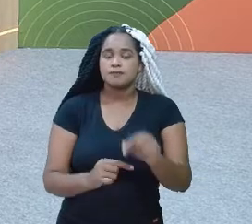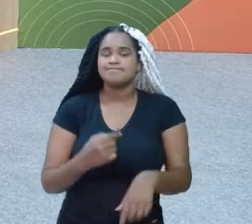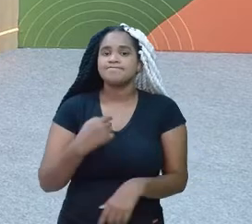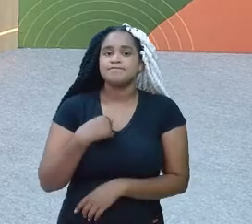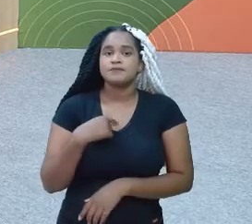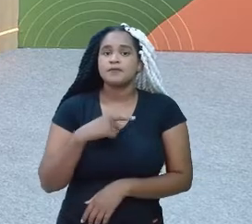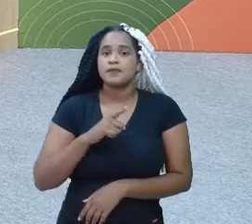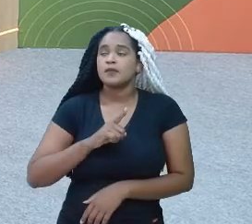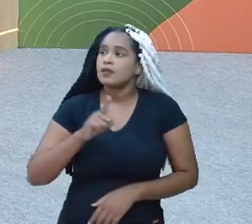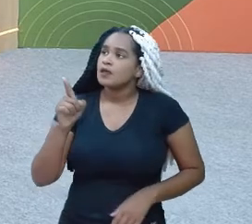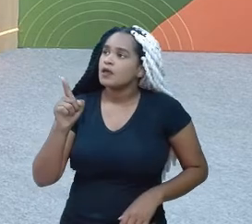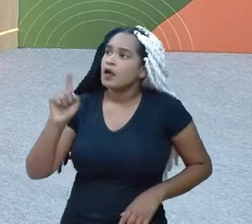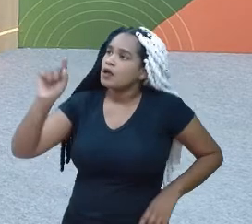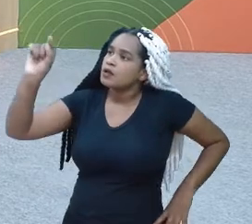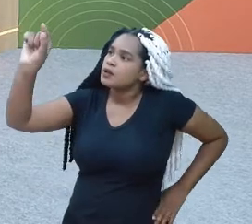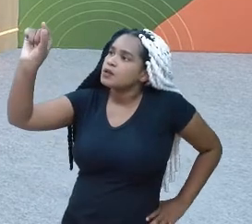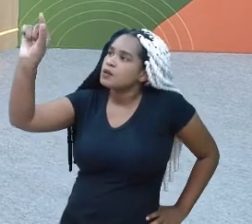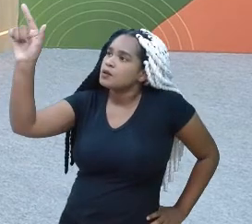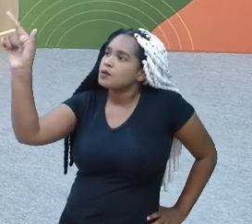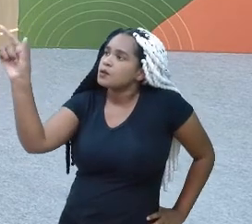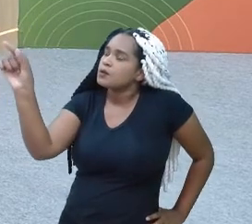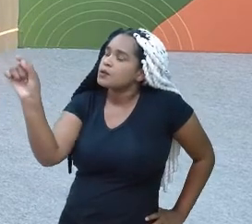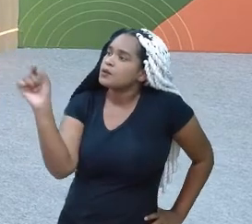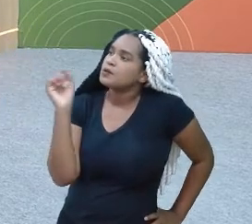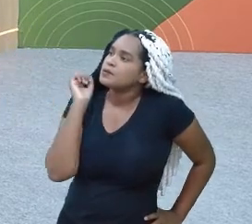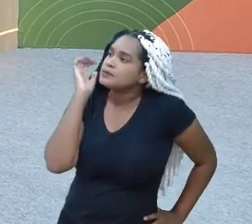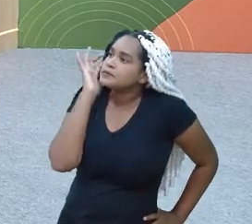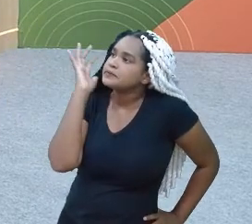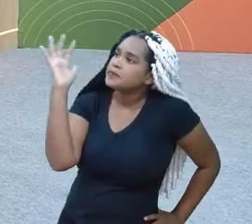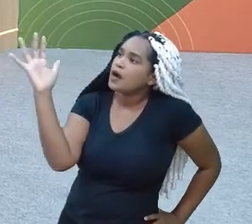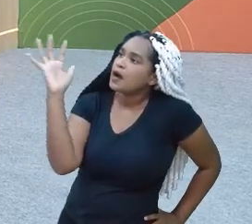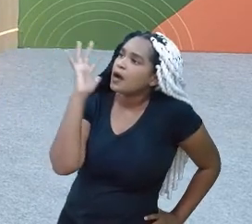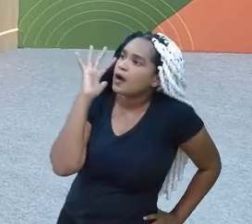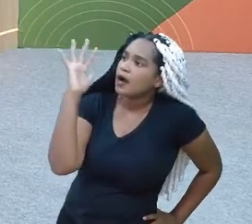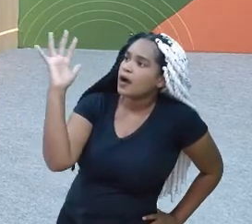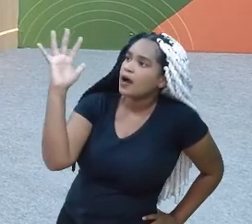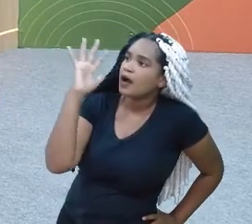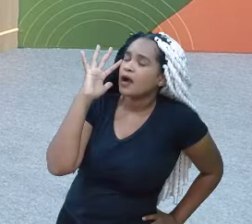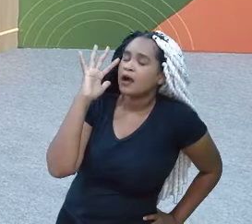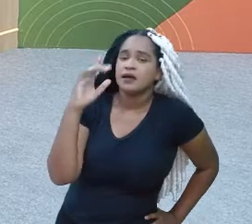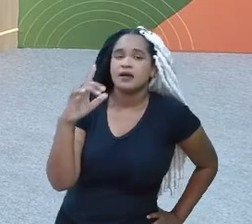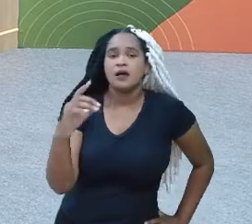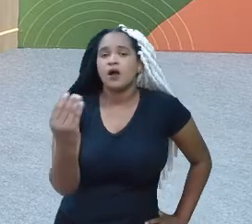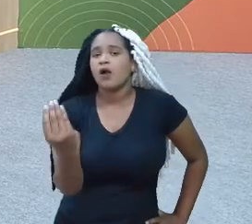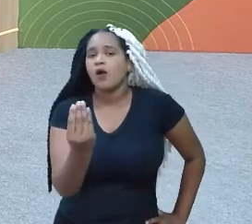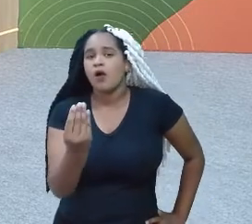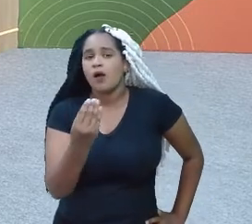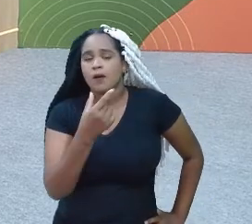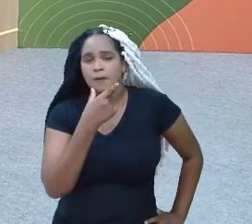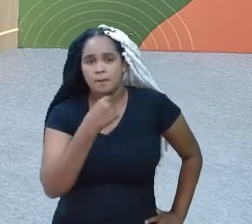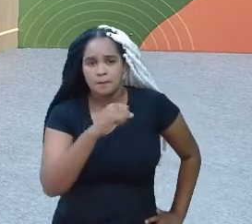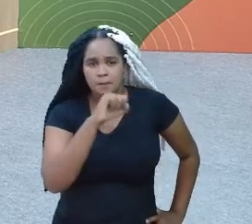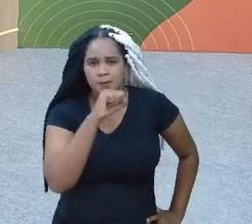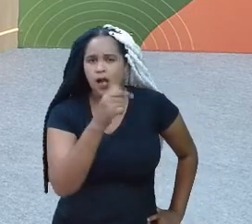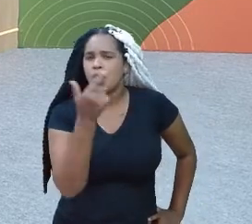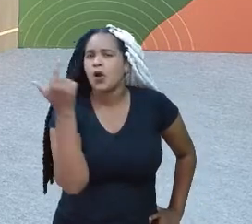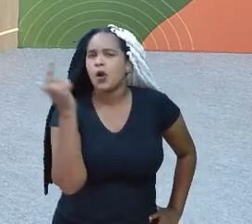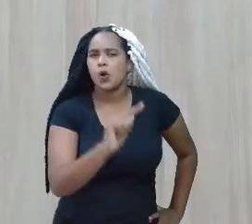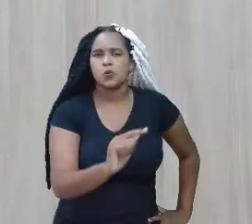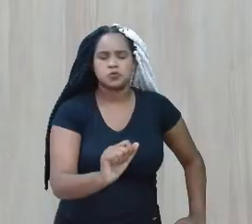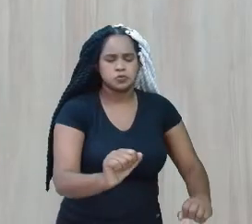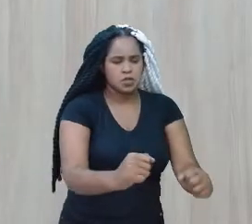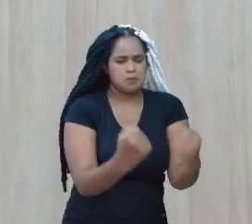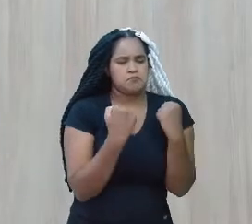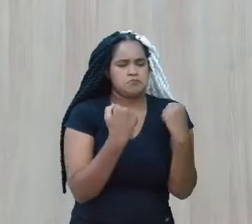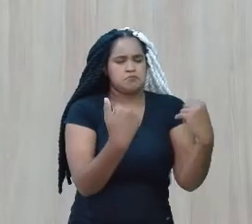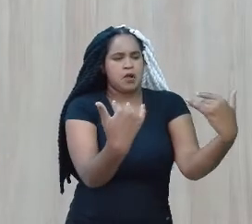é? Toda aquela desenvoltura do seu pai diante da plateia, mas